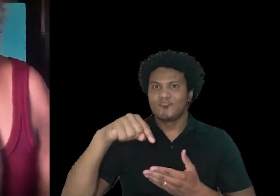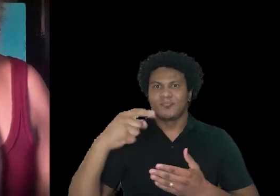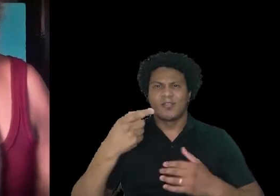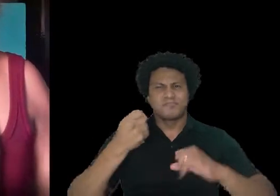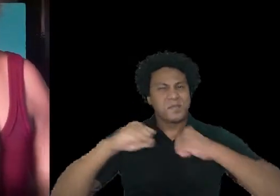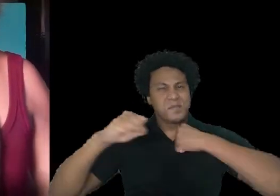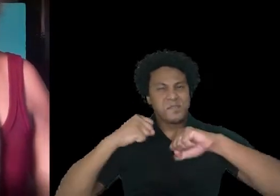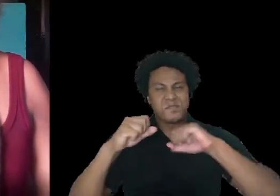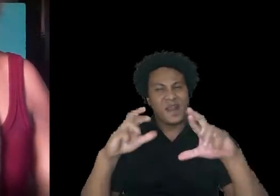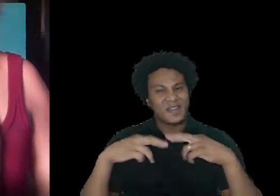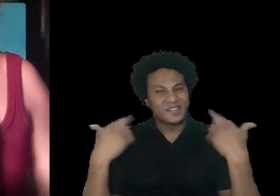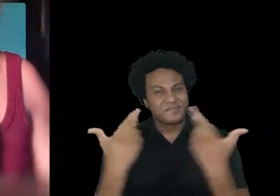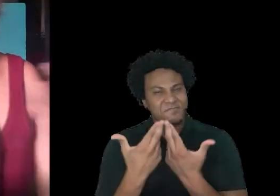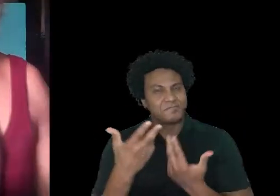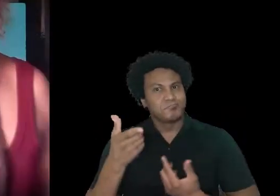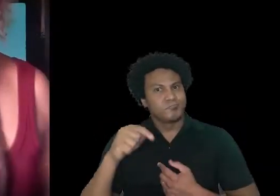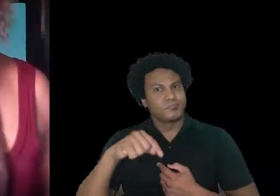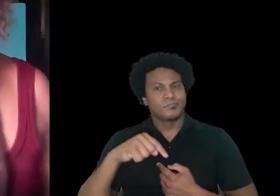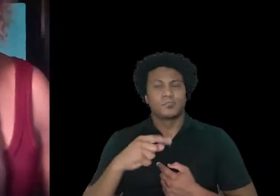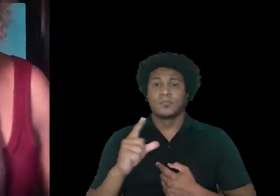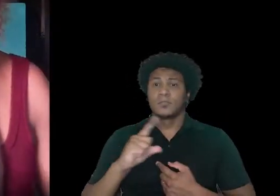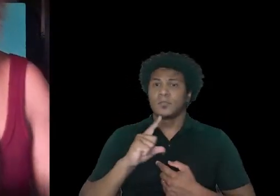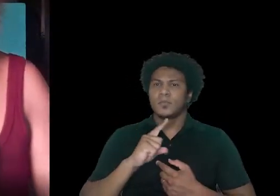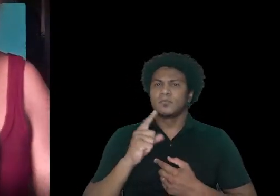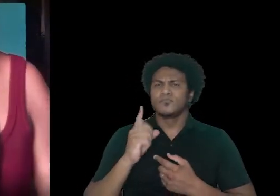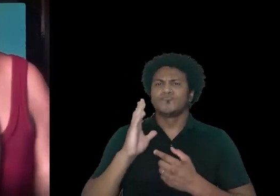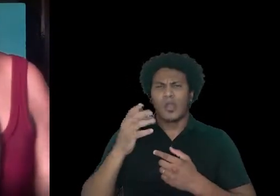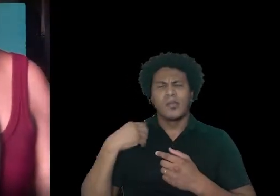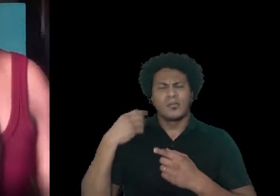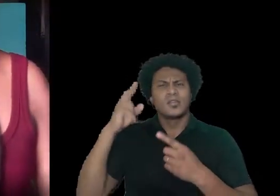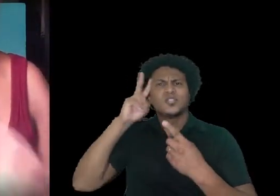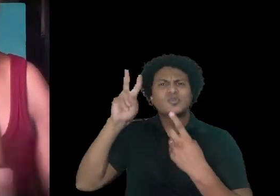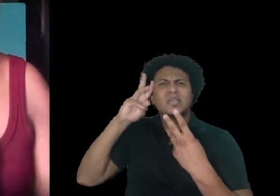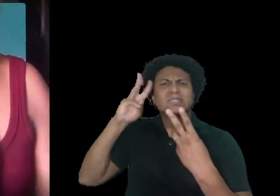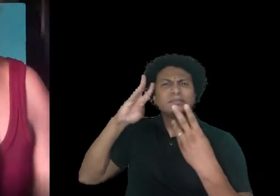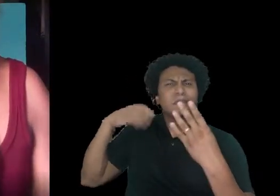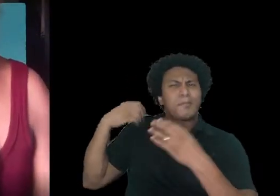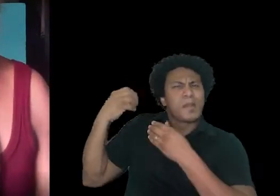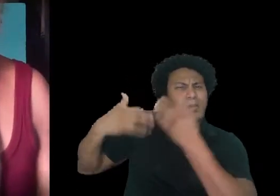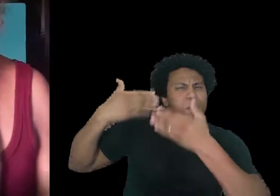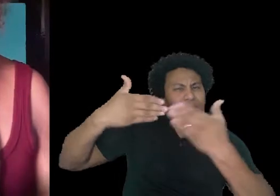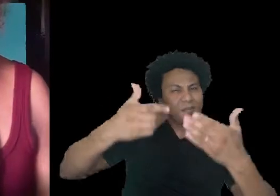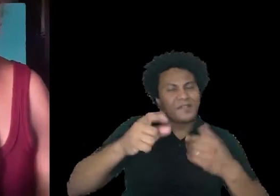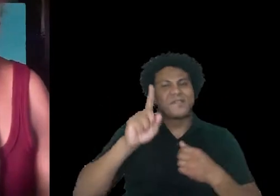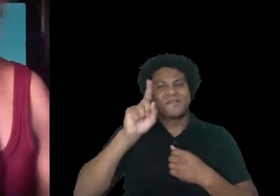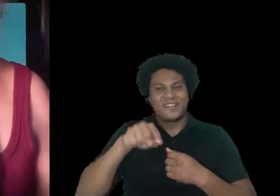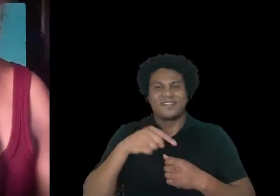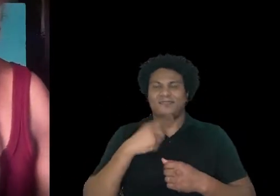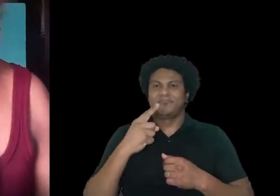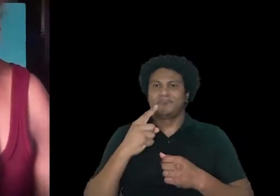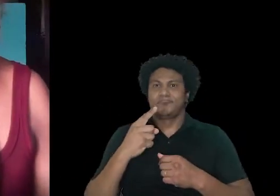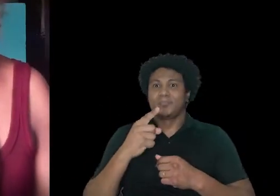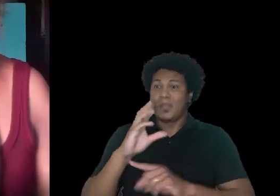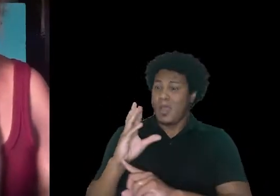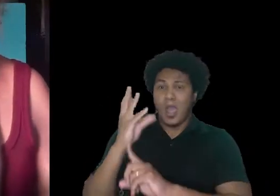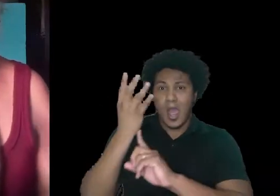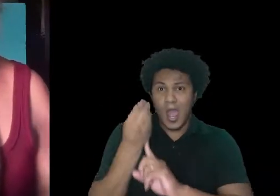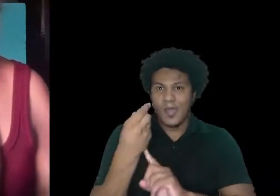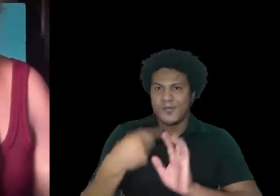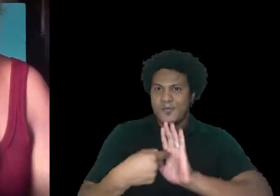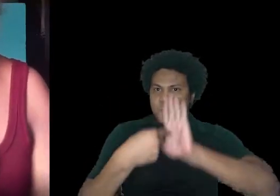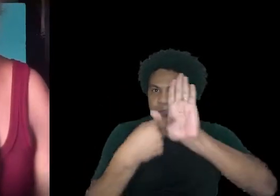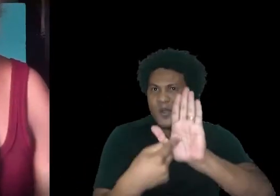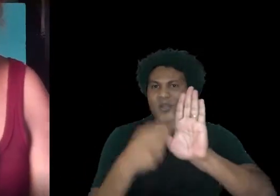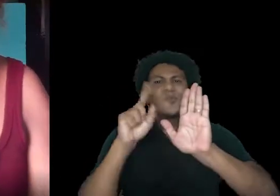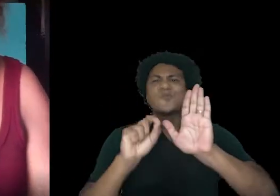maravilhosa. Como a gente vem dizendo, né, desde o início da semana, a Mostra das Artes, Centro Cultural Bom Jardim, agora